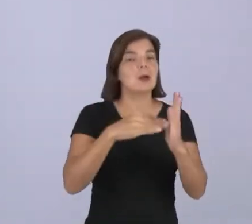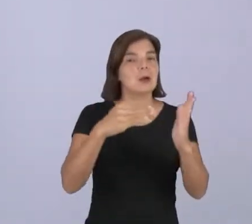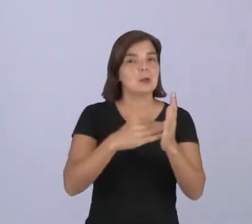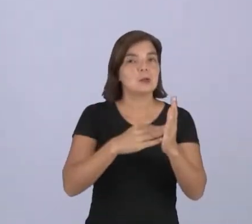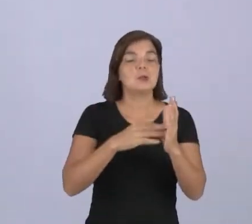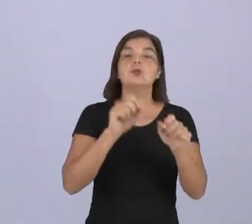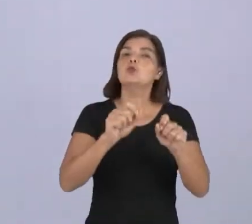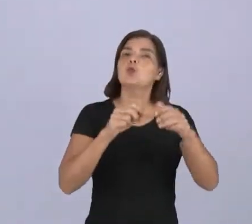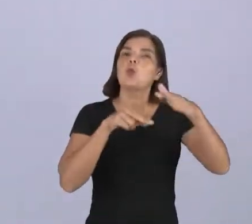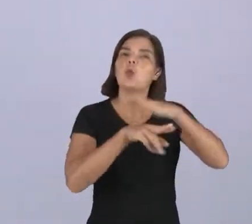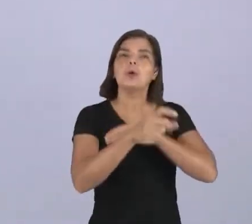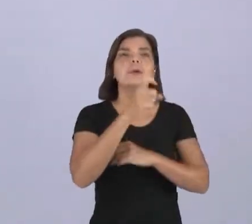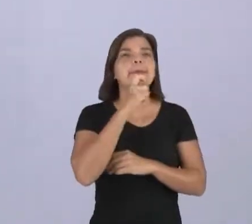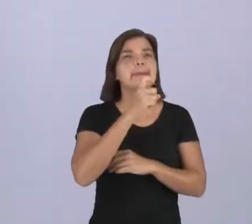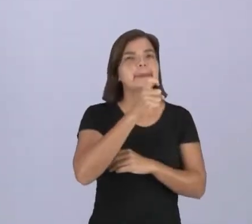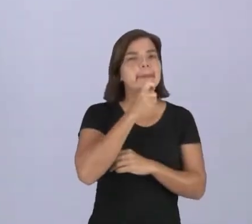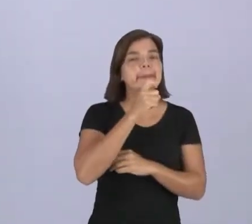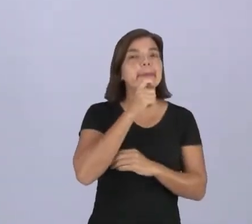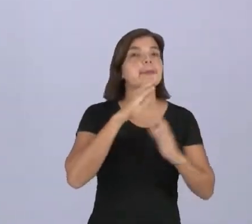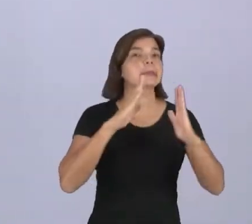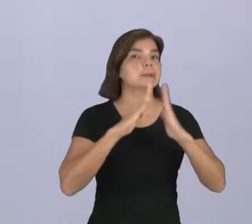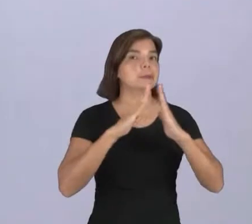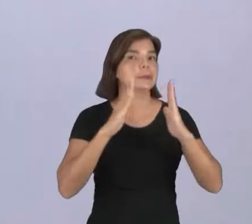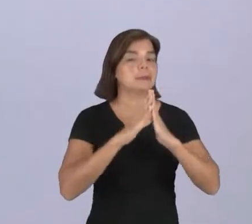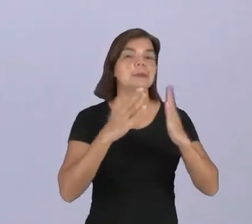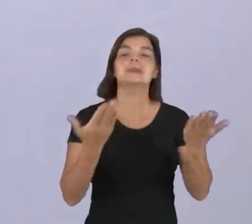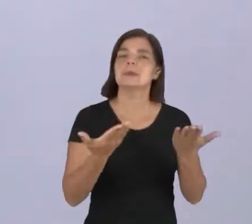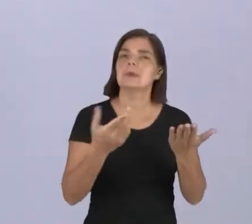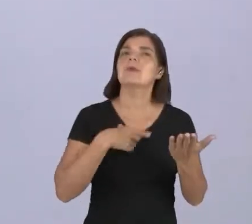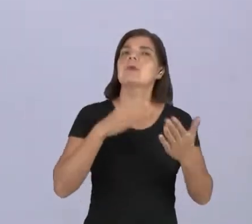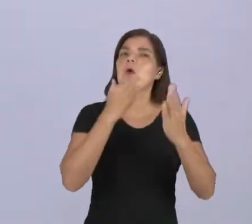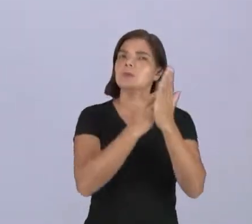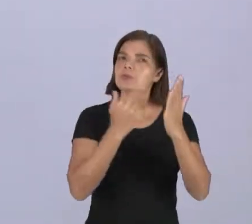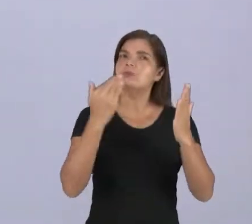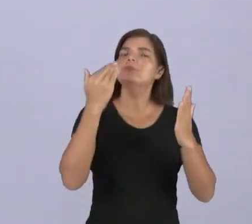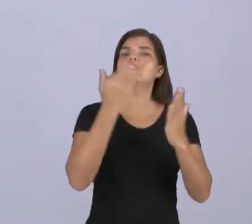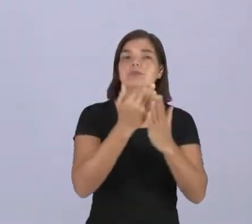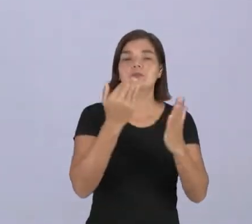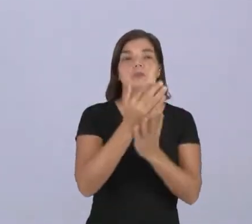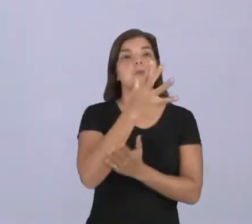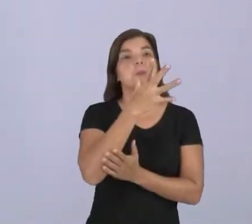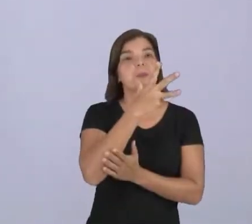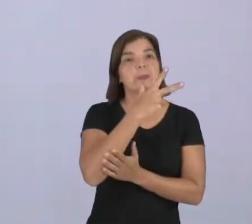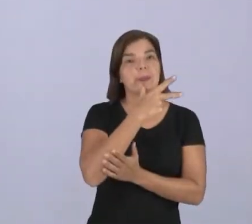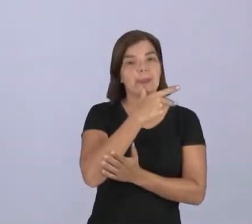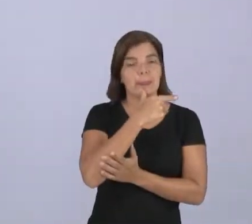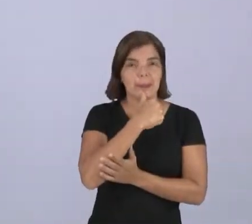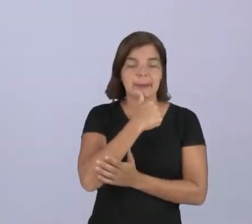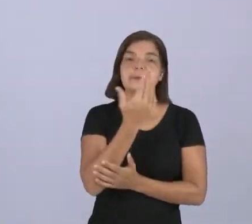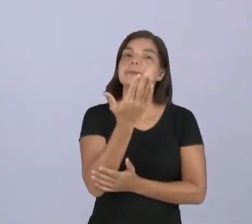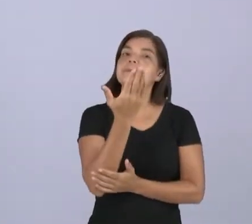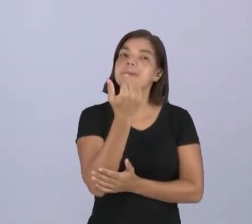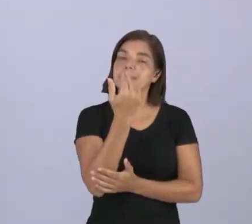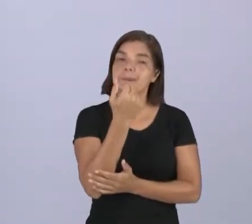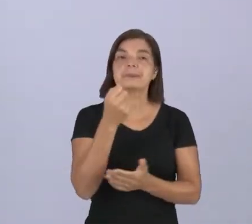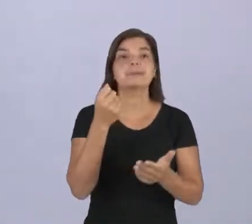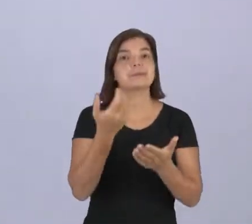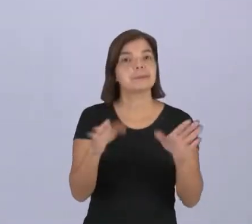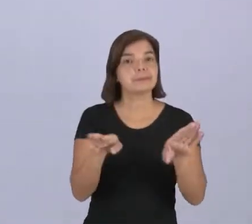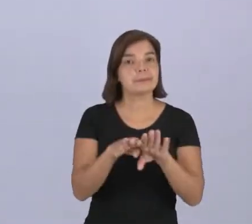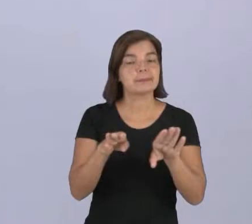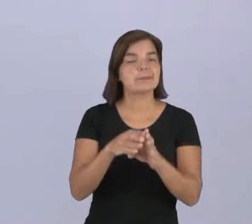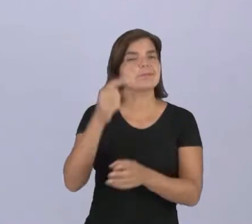os refrigeradores, que são as geladeiras que a gente tem em casa hoje, que aumentam, né, o tempo de validade de muitos alimentos que a gente